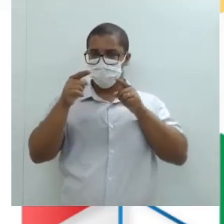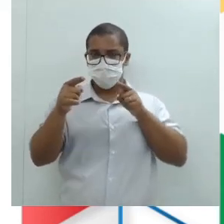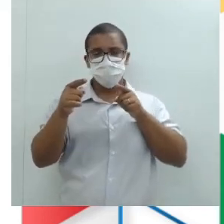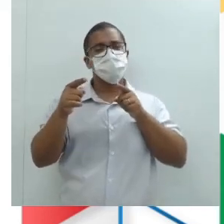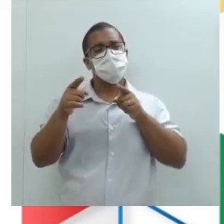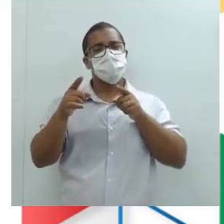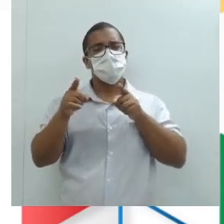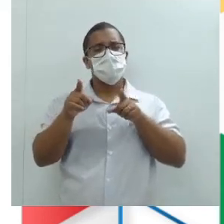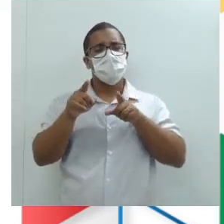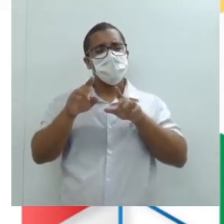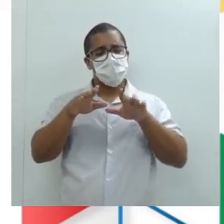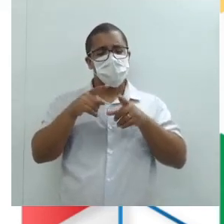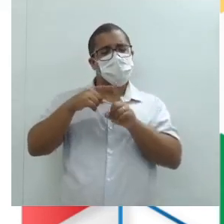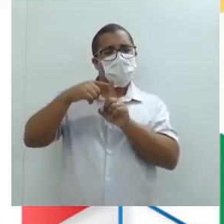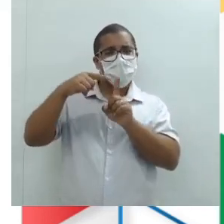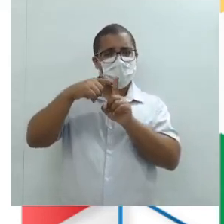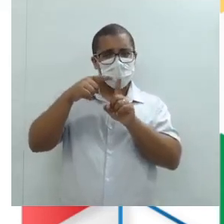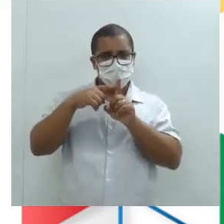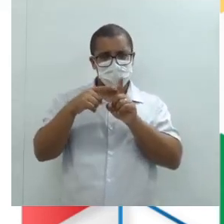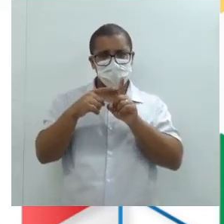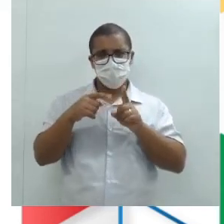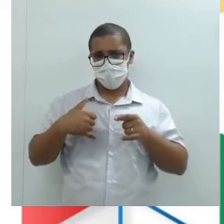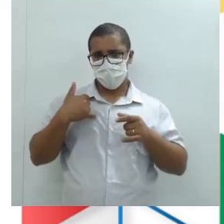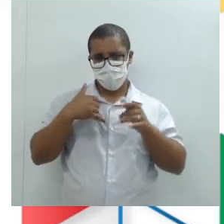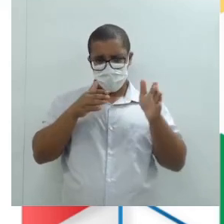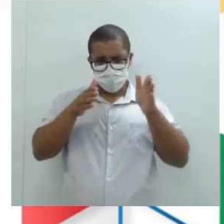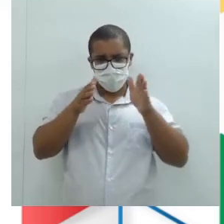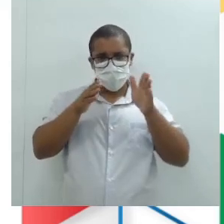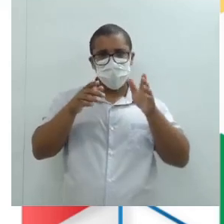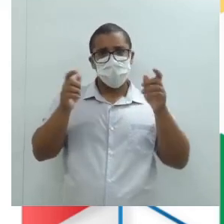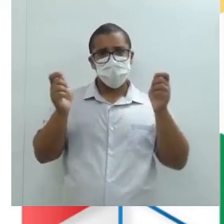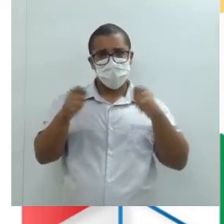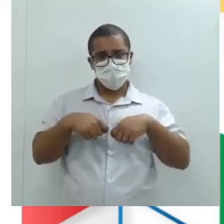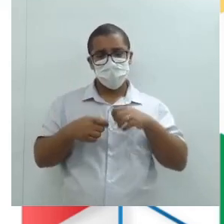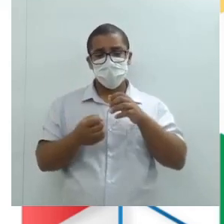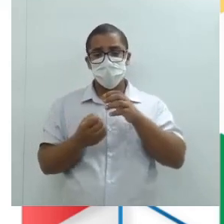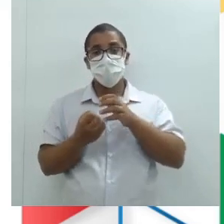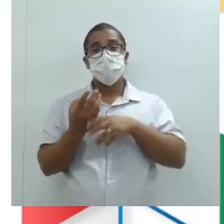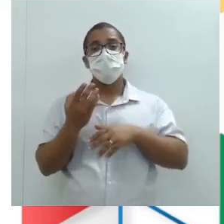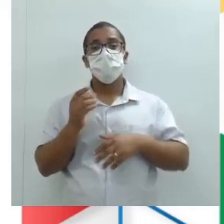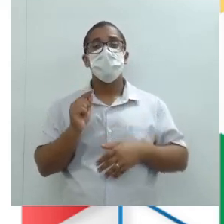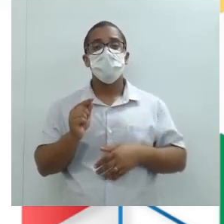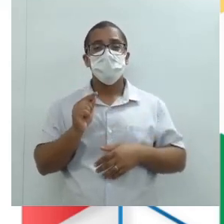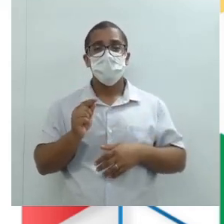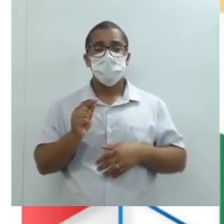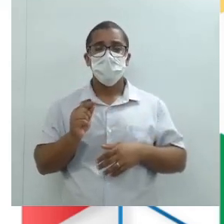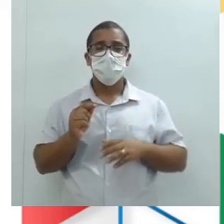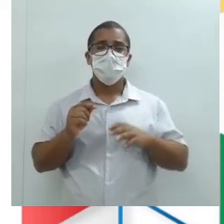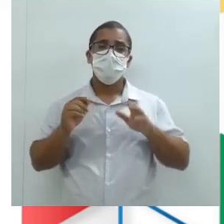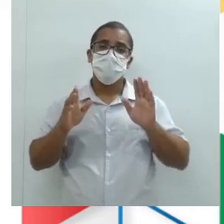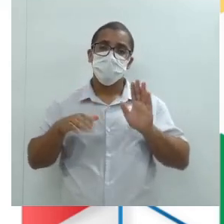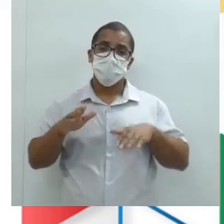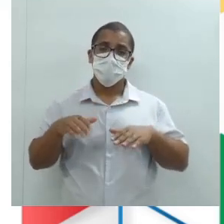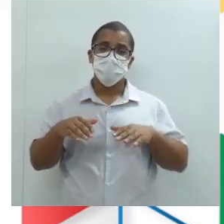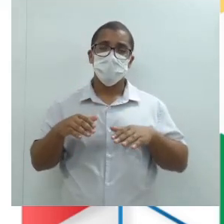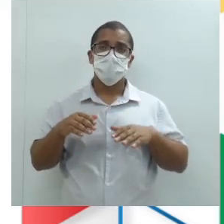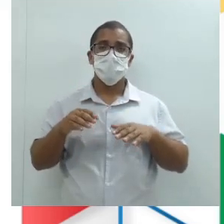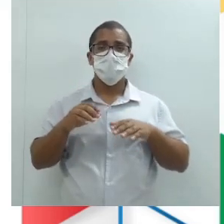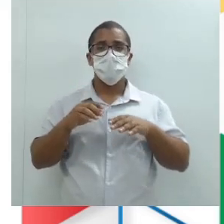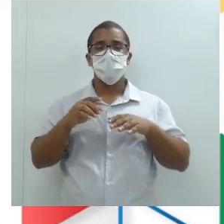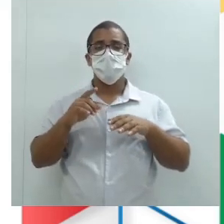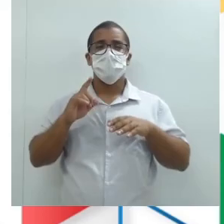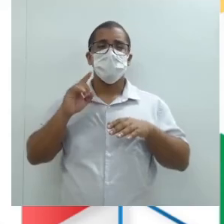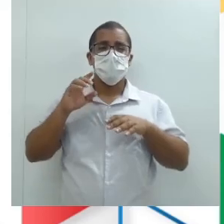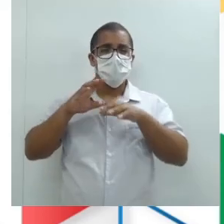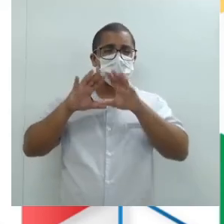metade da puberdade, ou seja, nesse período pode surgir poluição noturna, ou